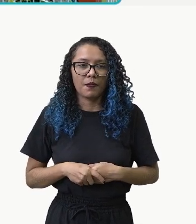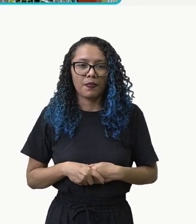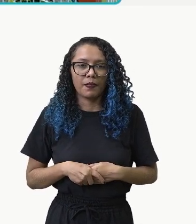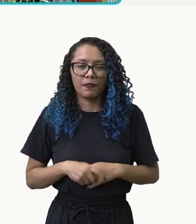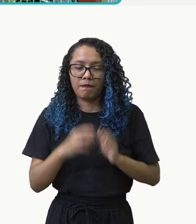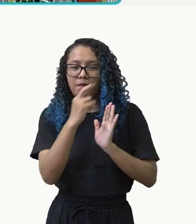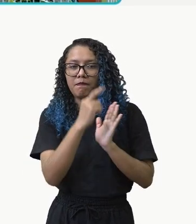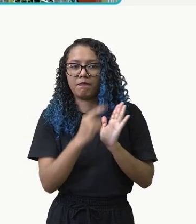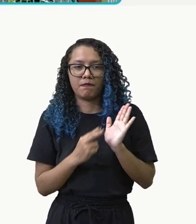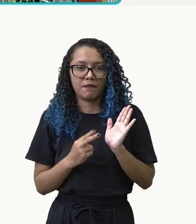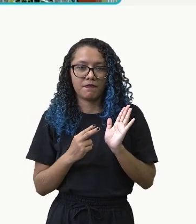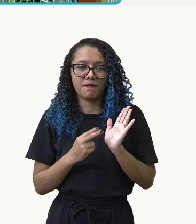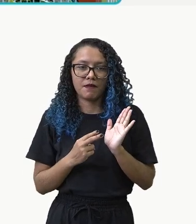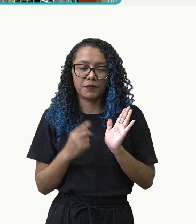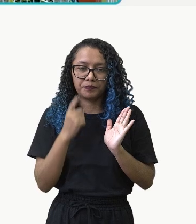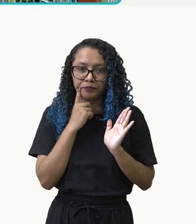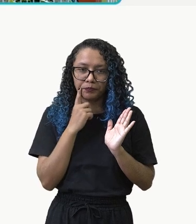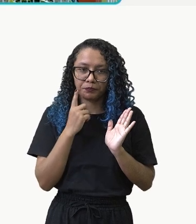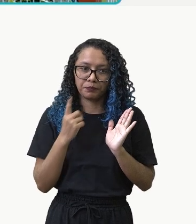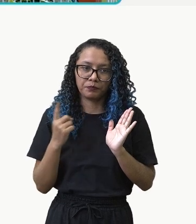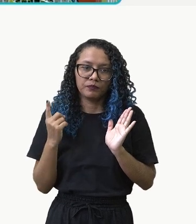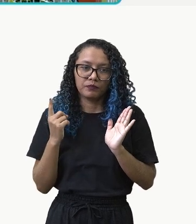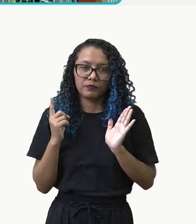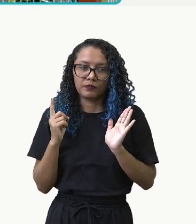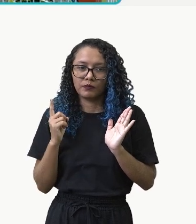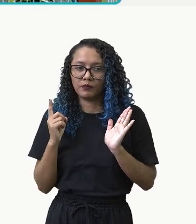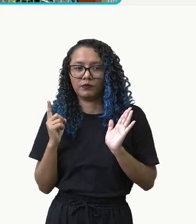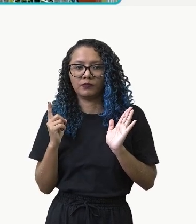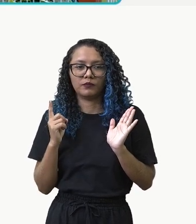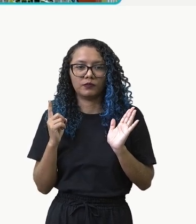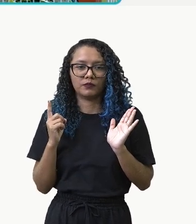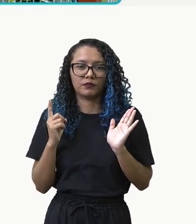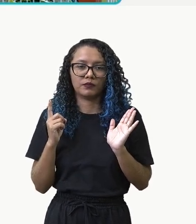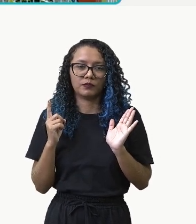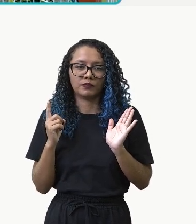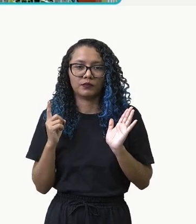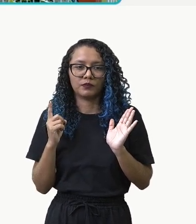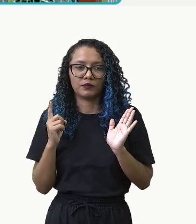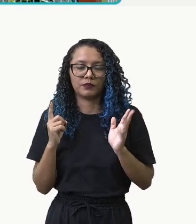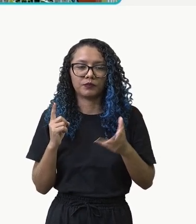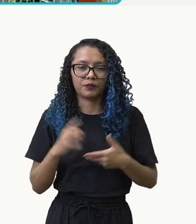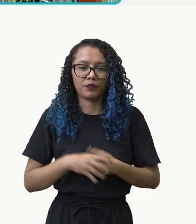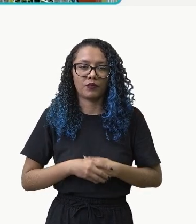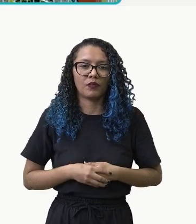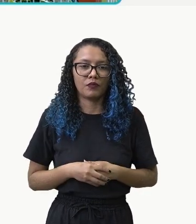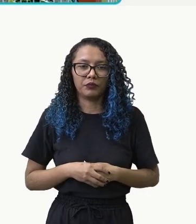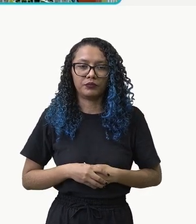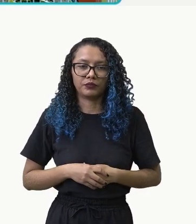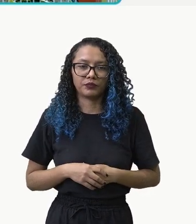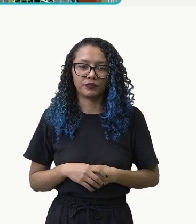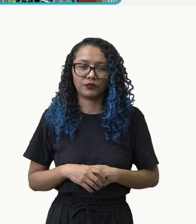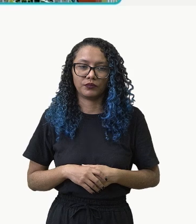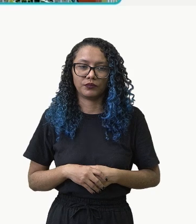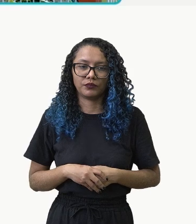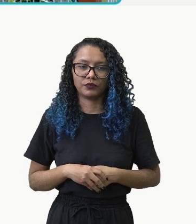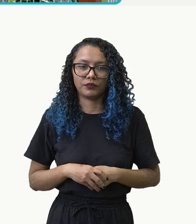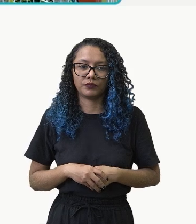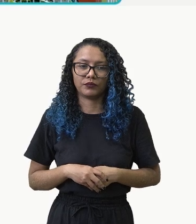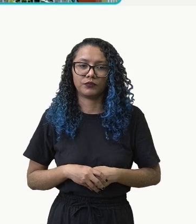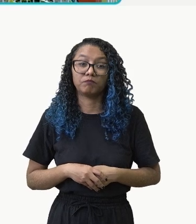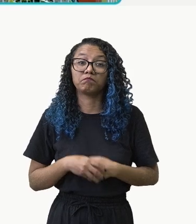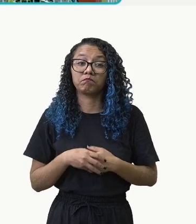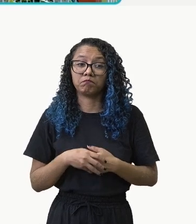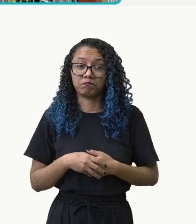anims Partes como Piel se acopi em cidades como iquitos e yurimaguas